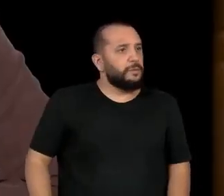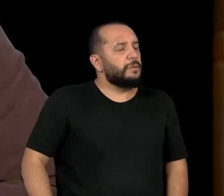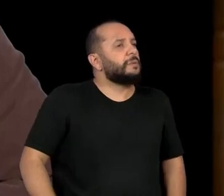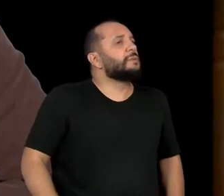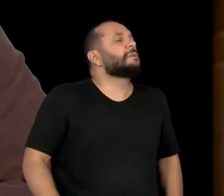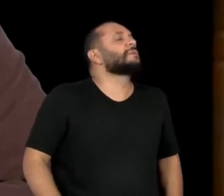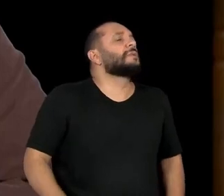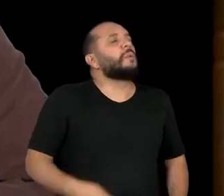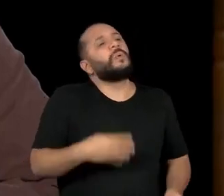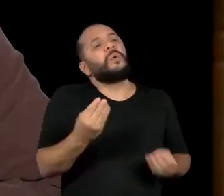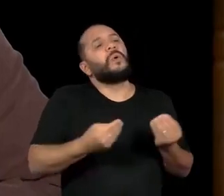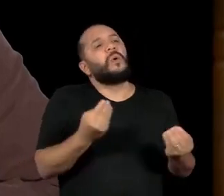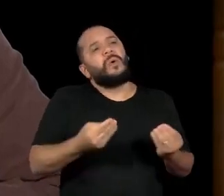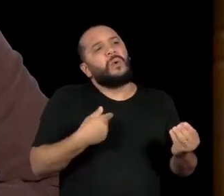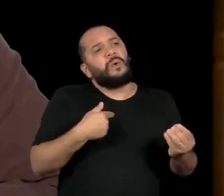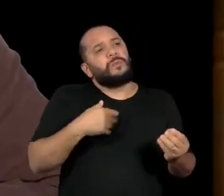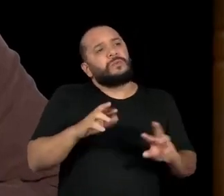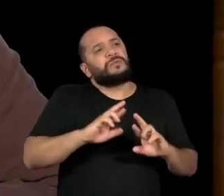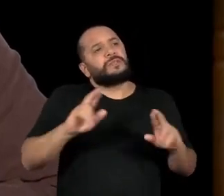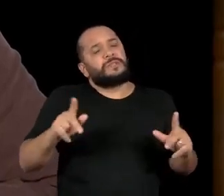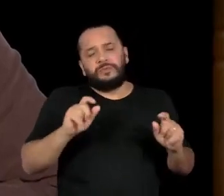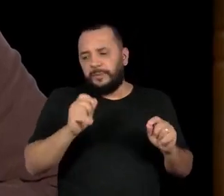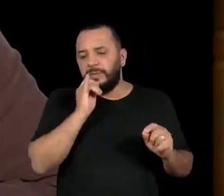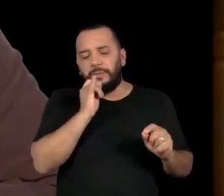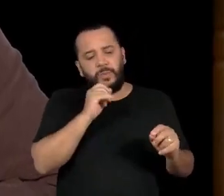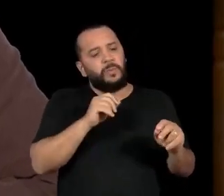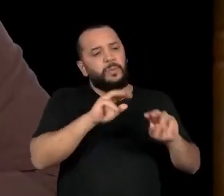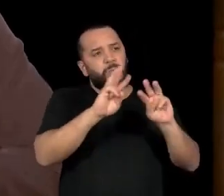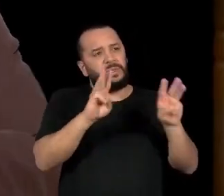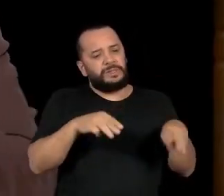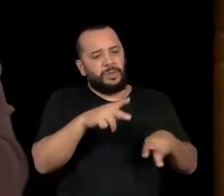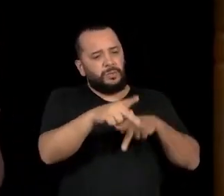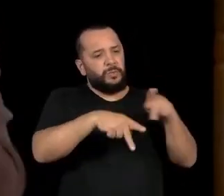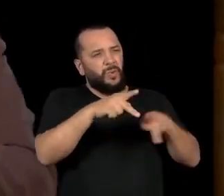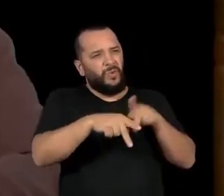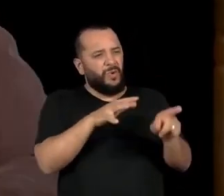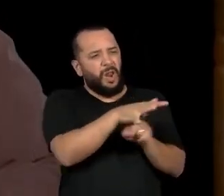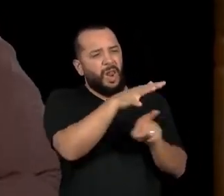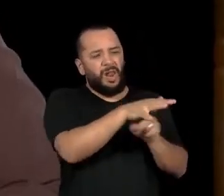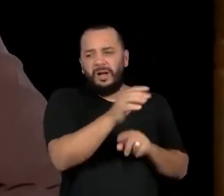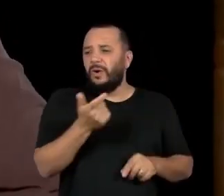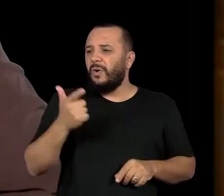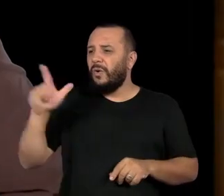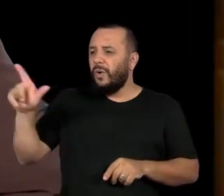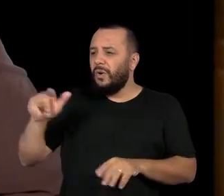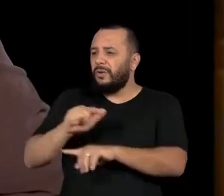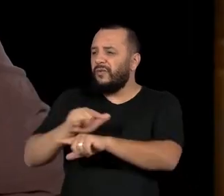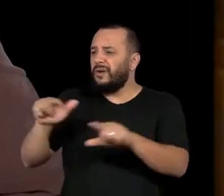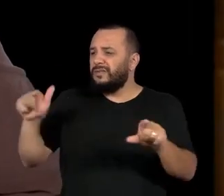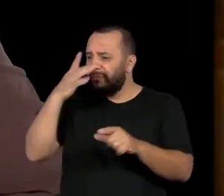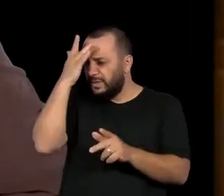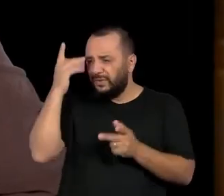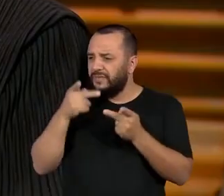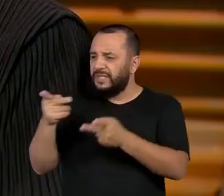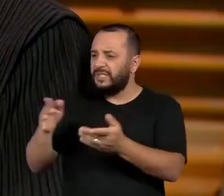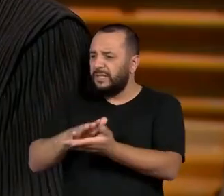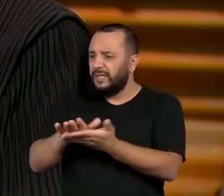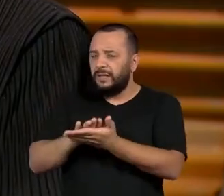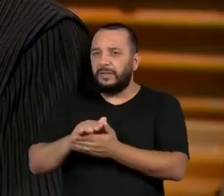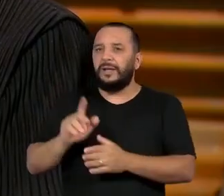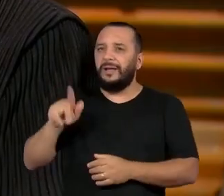a diferença assim entre um museu popular e outro que fica largado às traças, assim, que ninguém aparece?